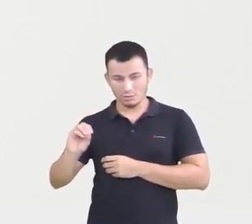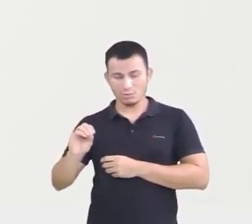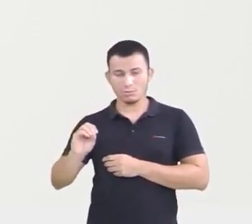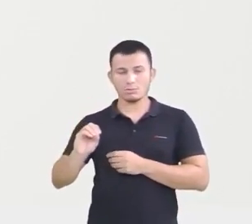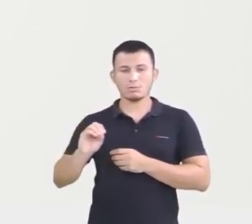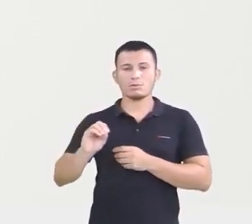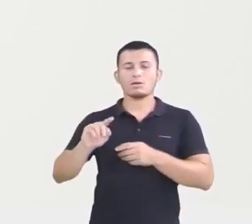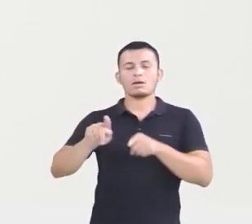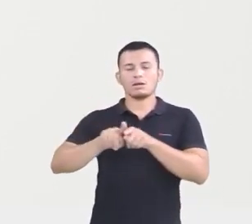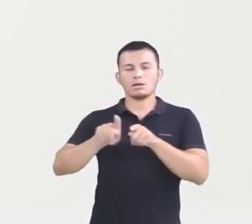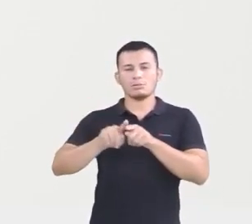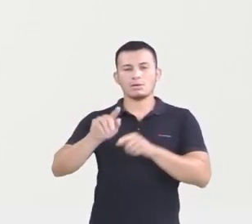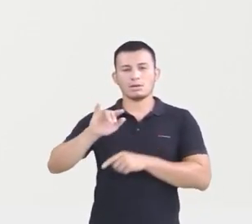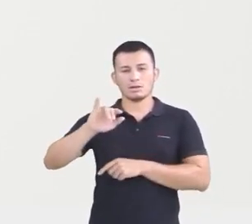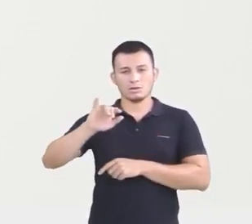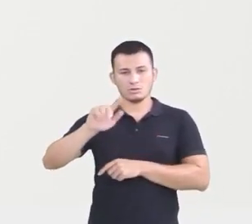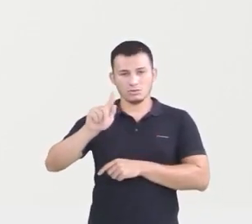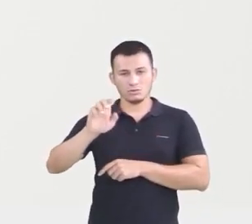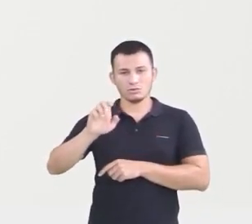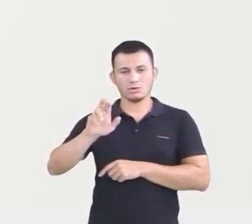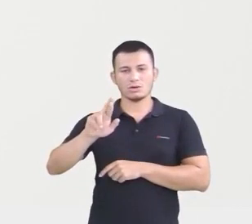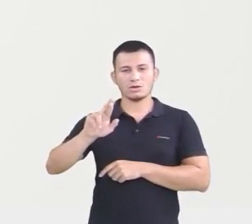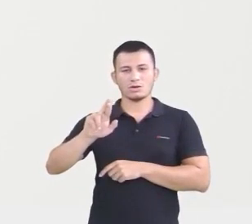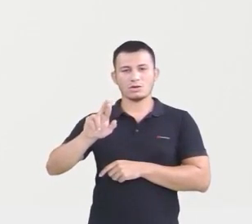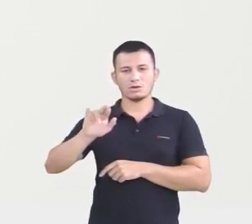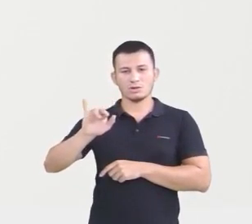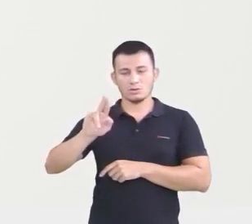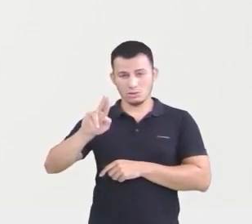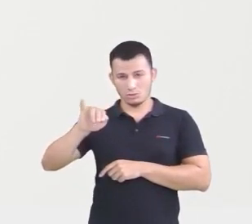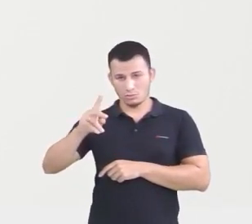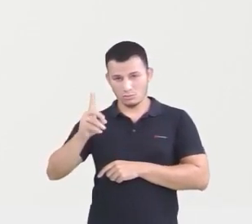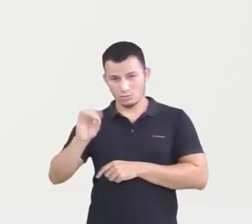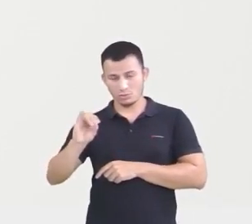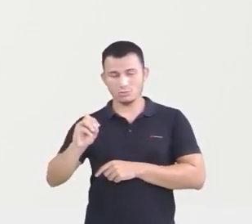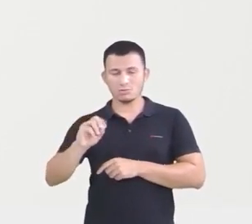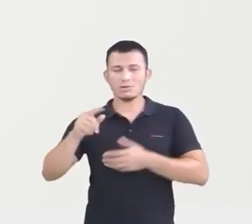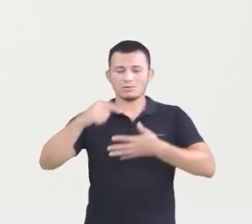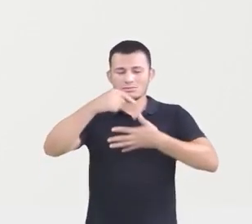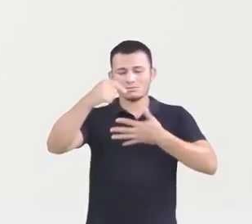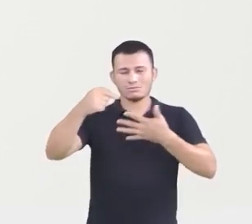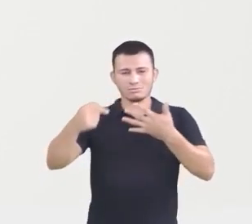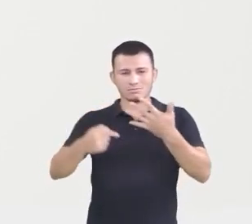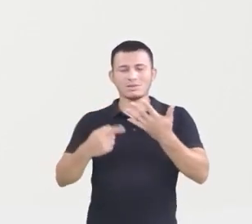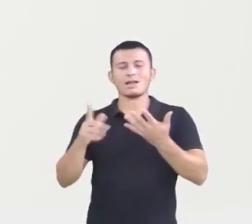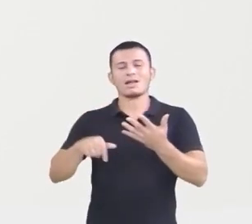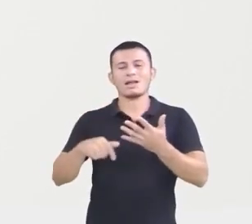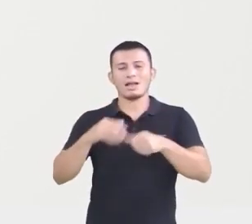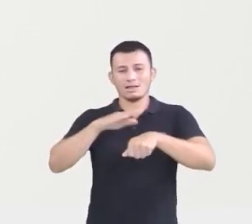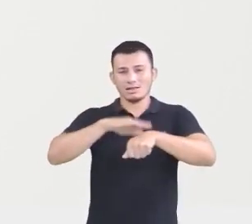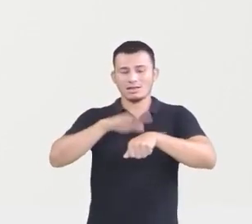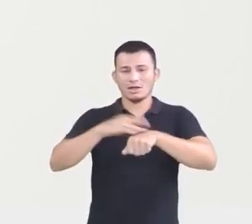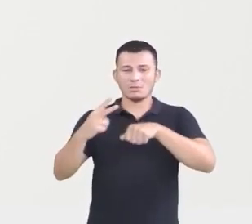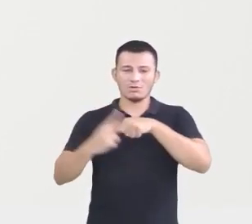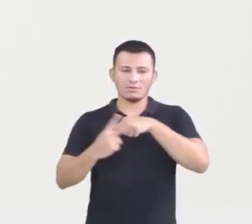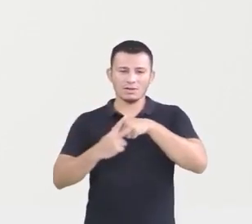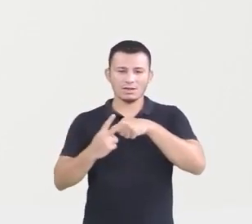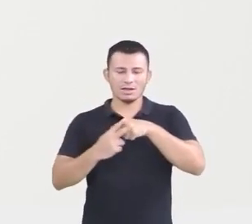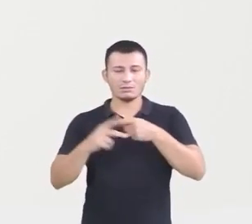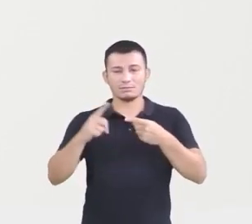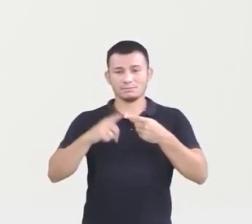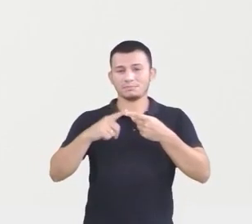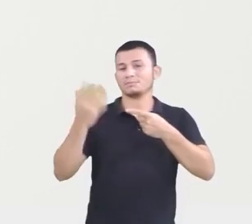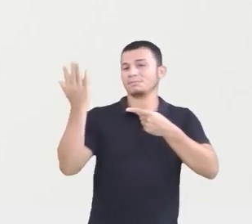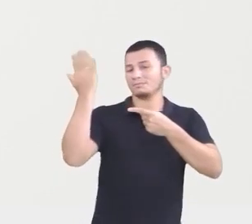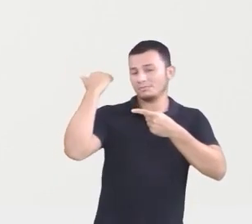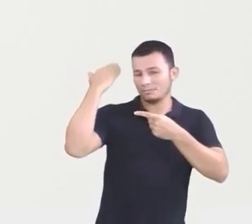gerúndio. Todos esses tempos aqui são tempos verbais. Pretérito é o mesmo que passado,